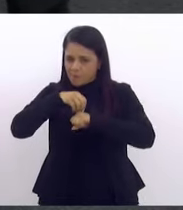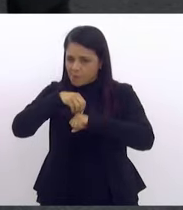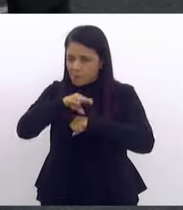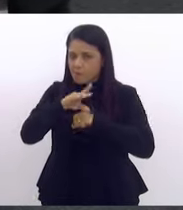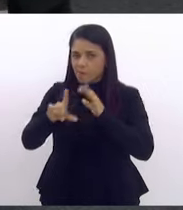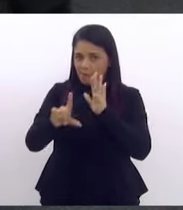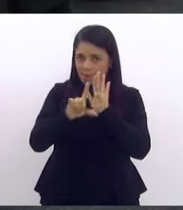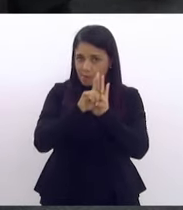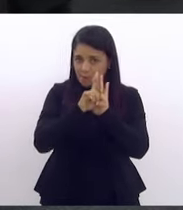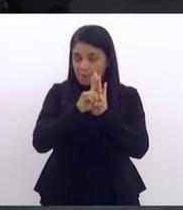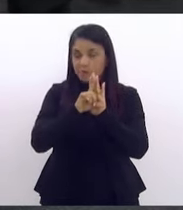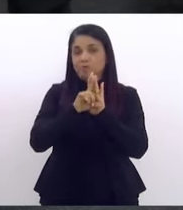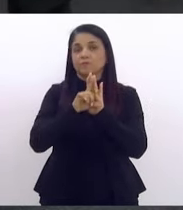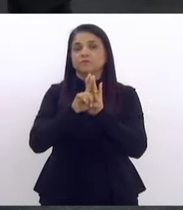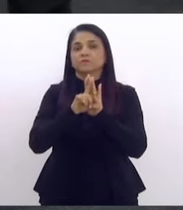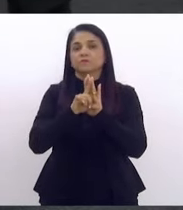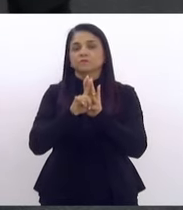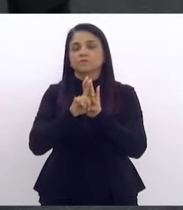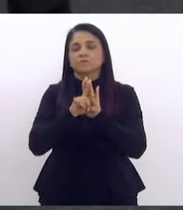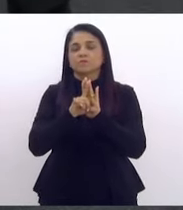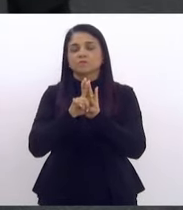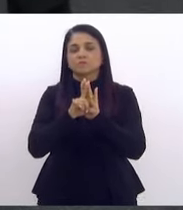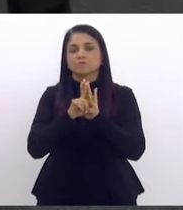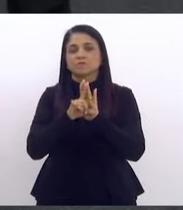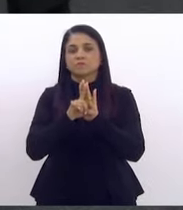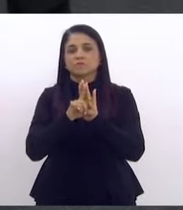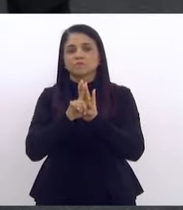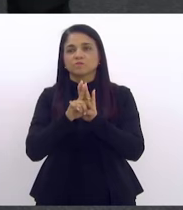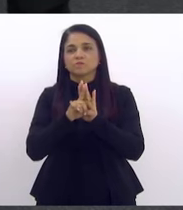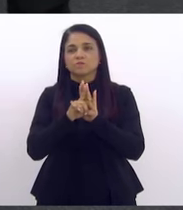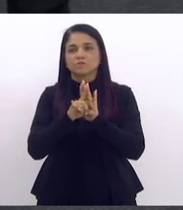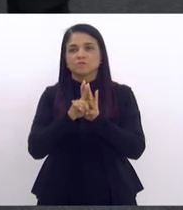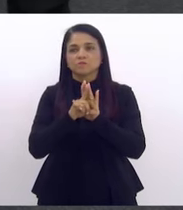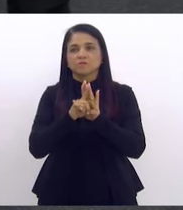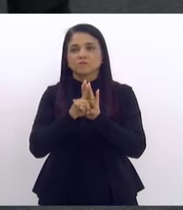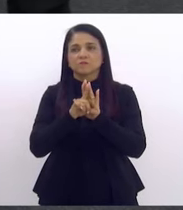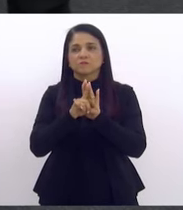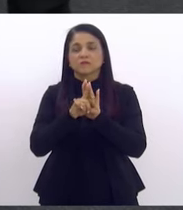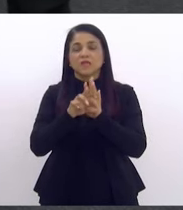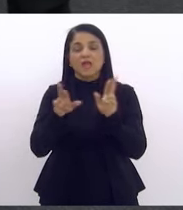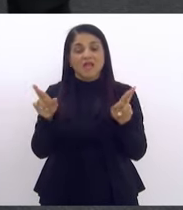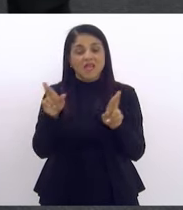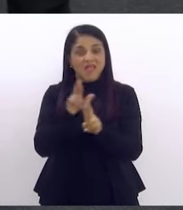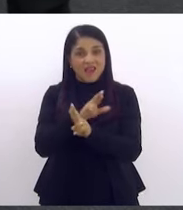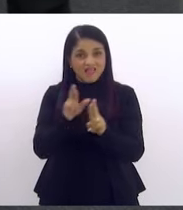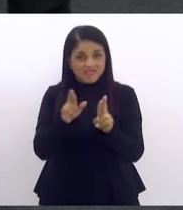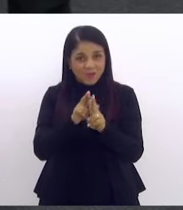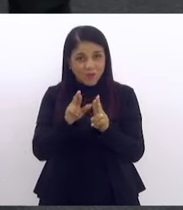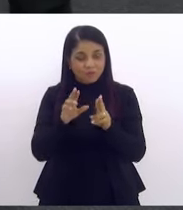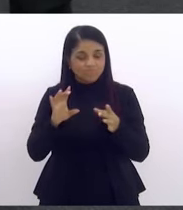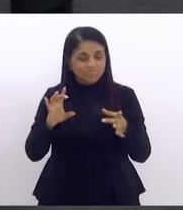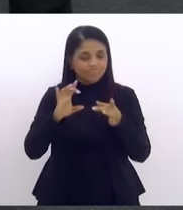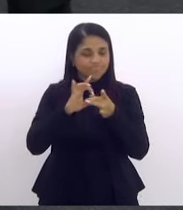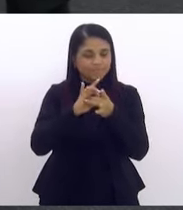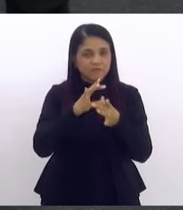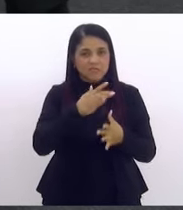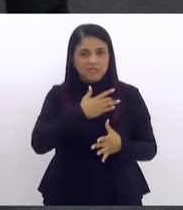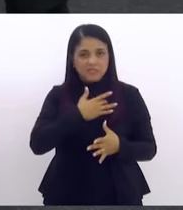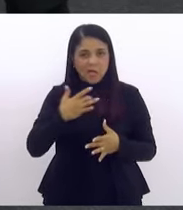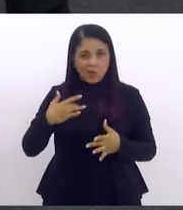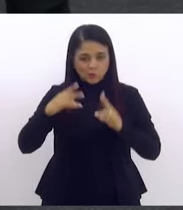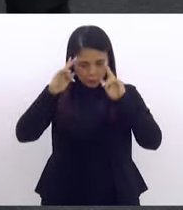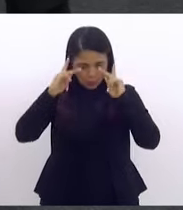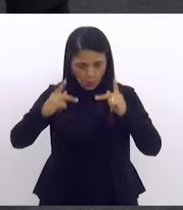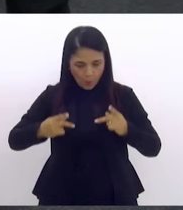dessa indicação legislativa, presidente, é a relação indissociável entre saúde humana, animal